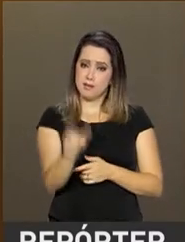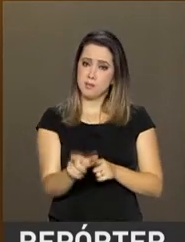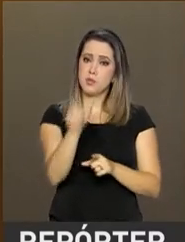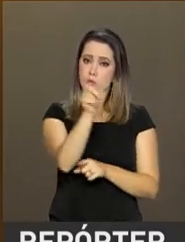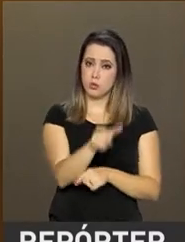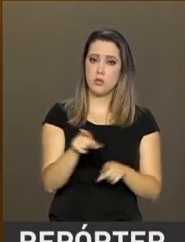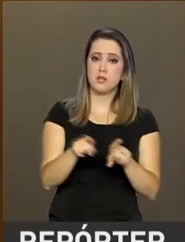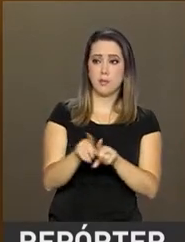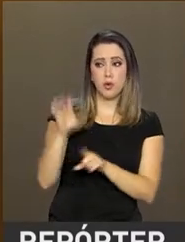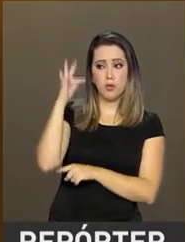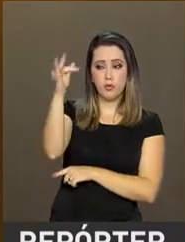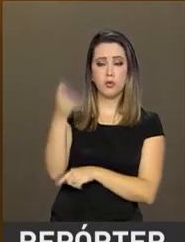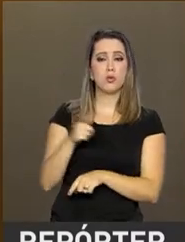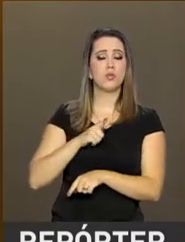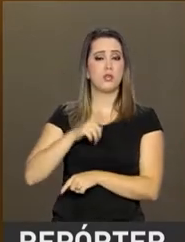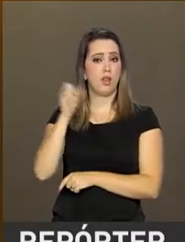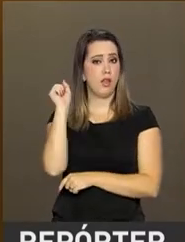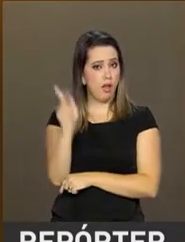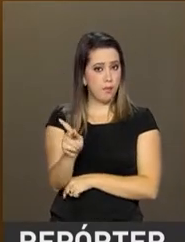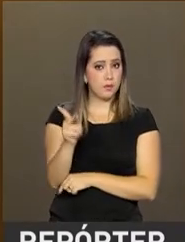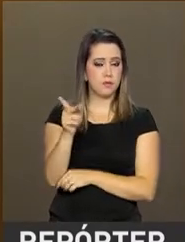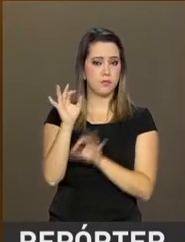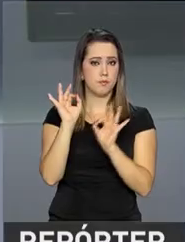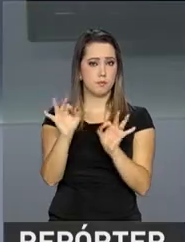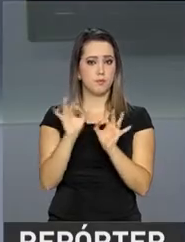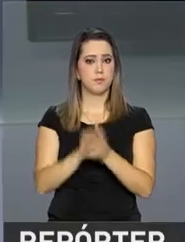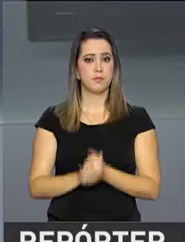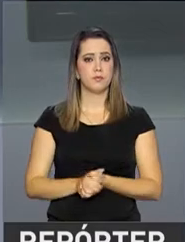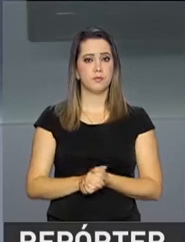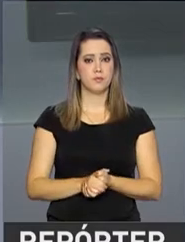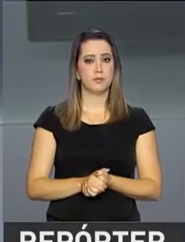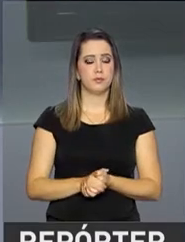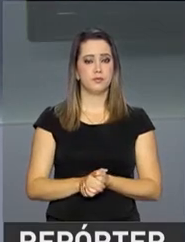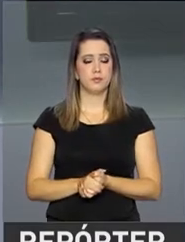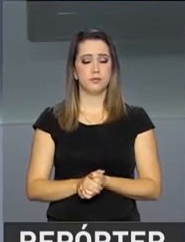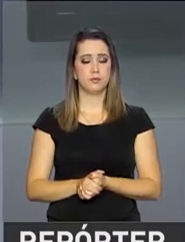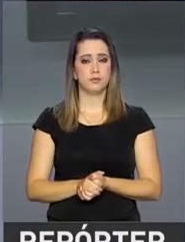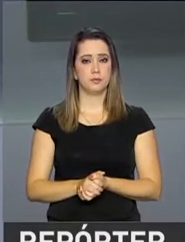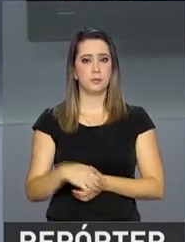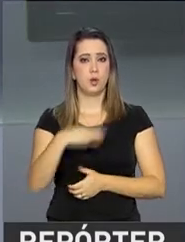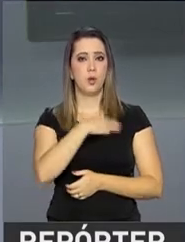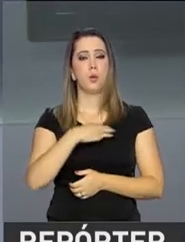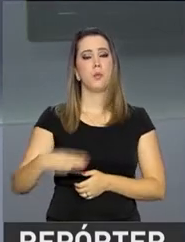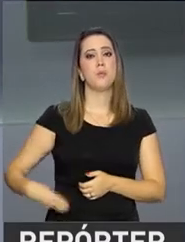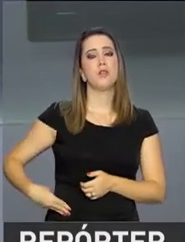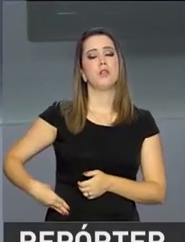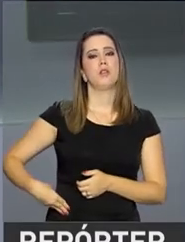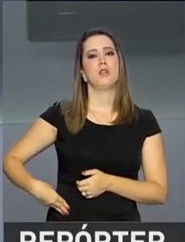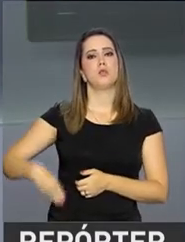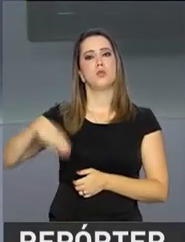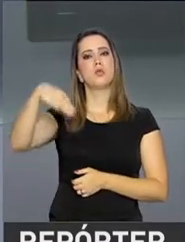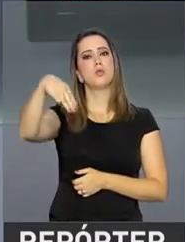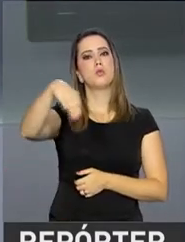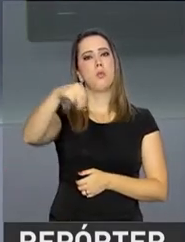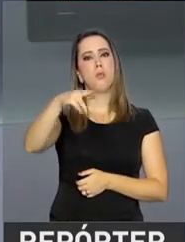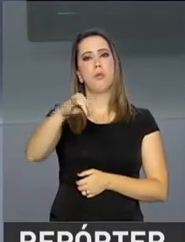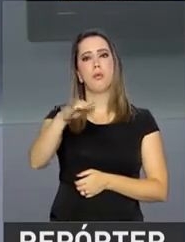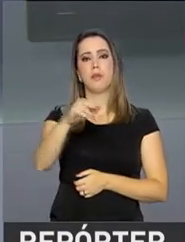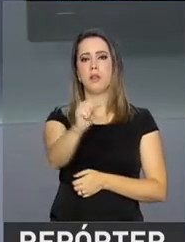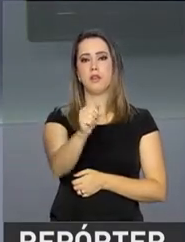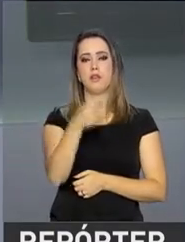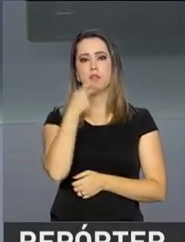possam receber aposentadorias dignas o ministro moreira franco afirmou ainda que a reforma da previdência